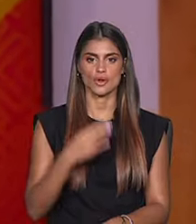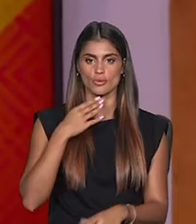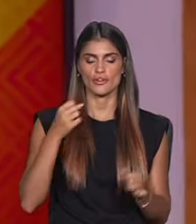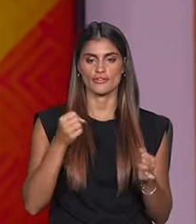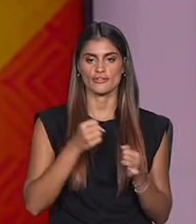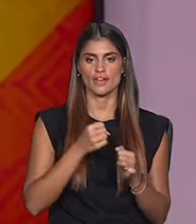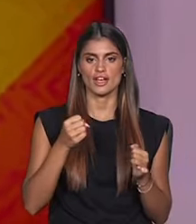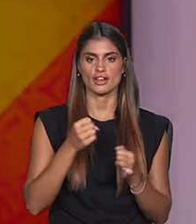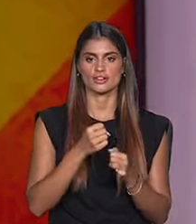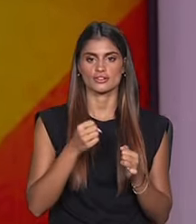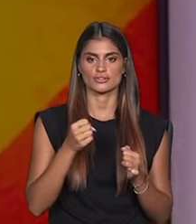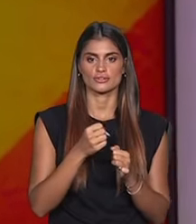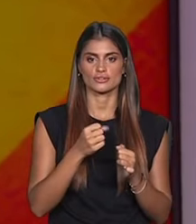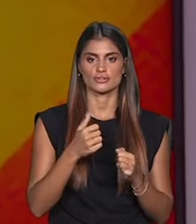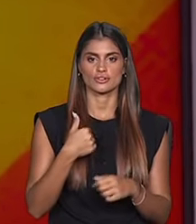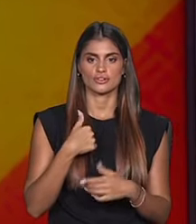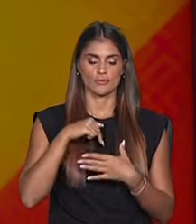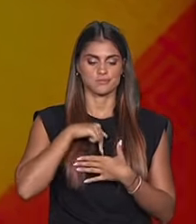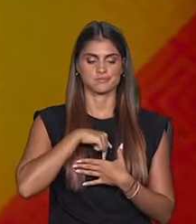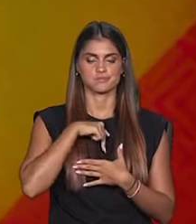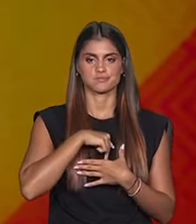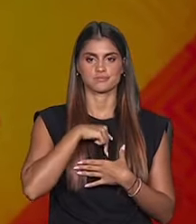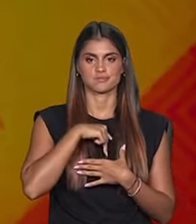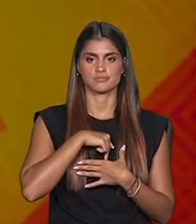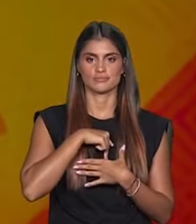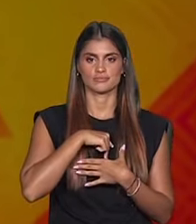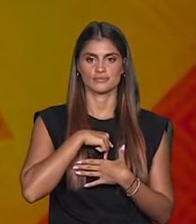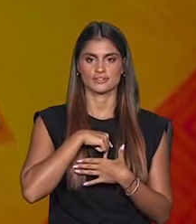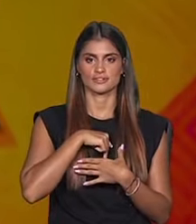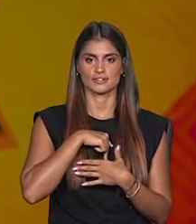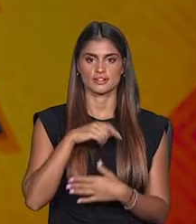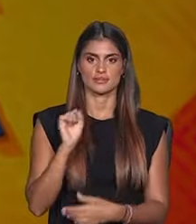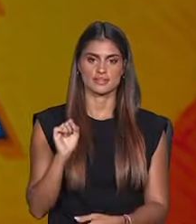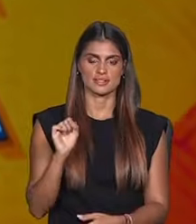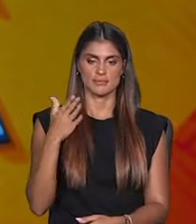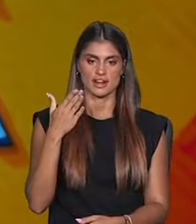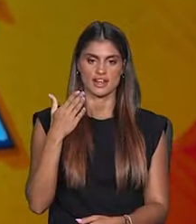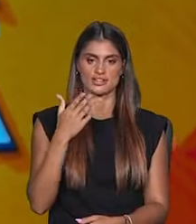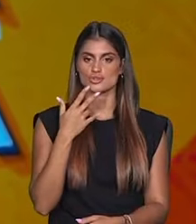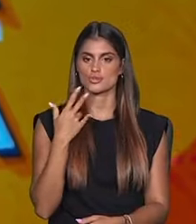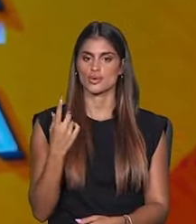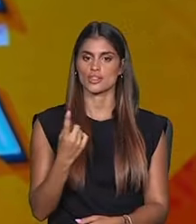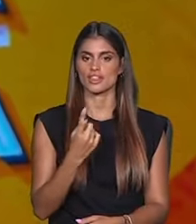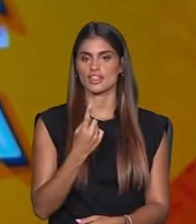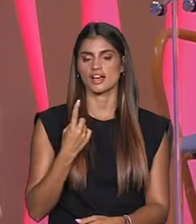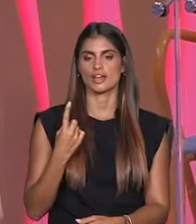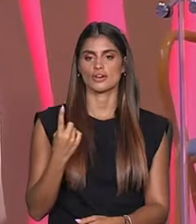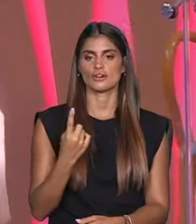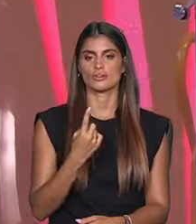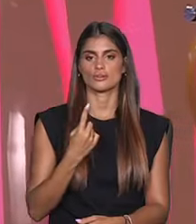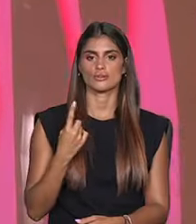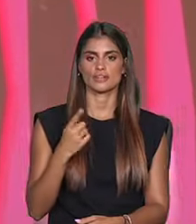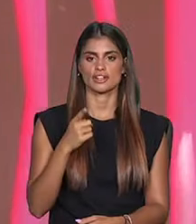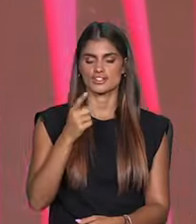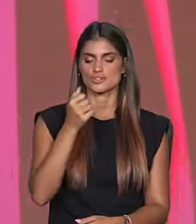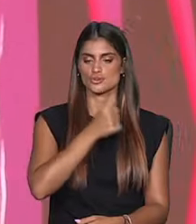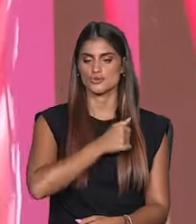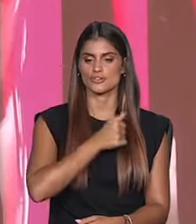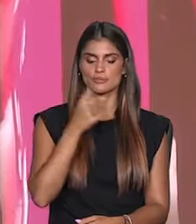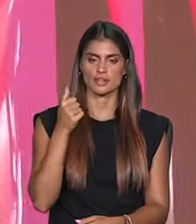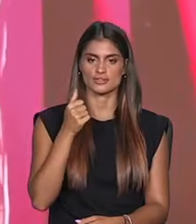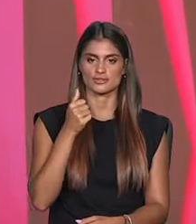Que no meu peito a maior a solidão e essa tormenta de ter